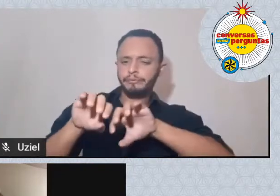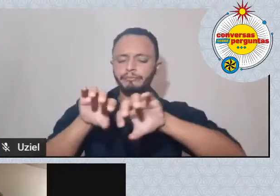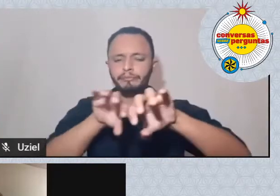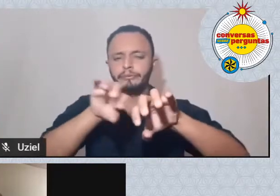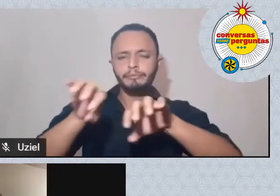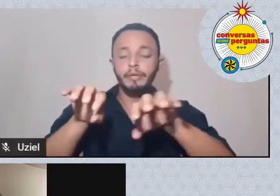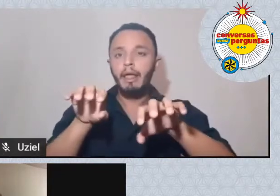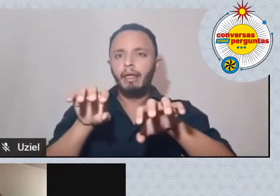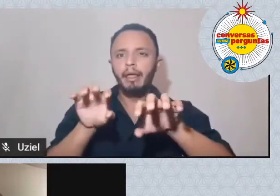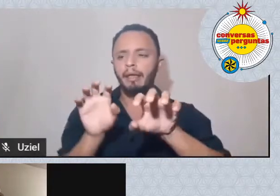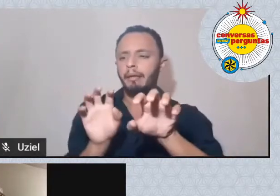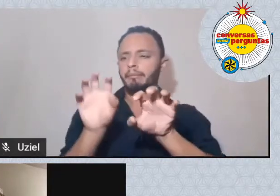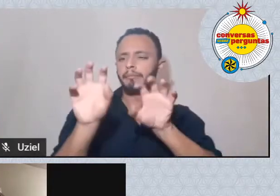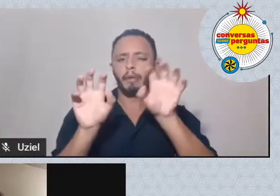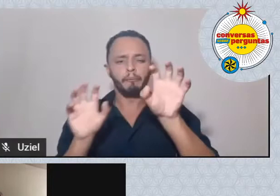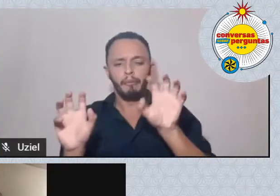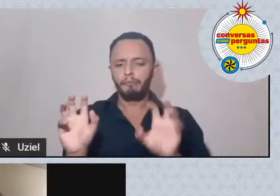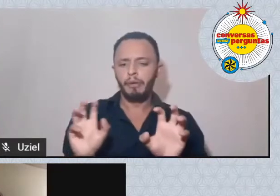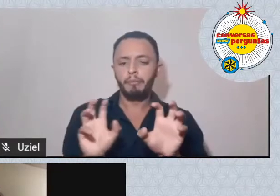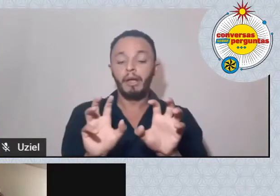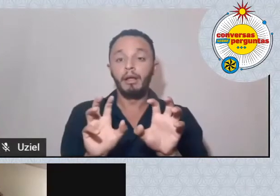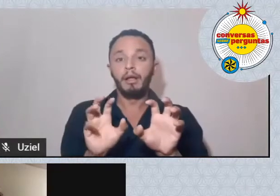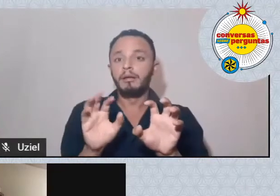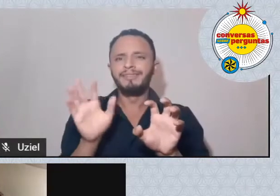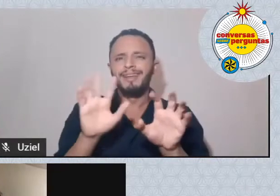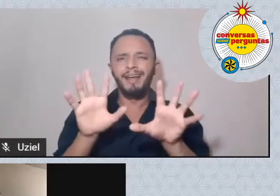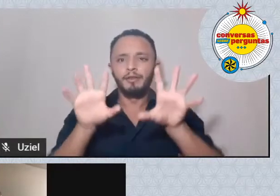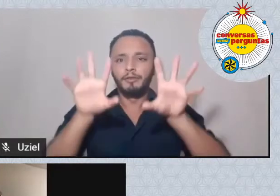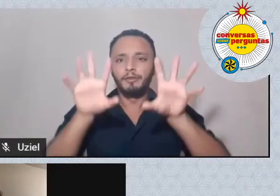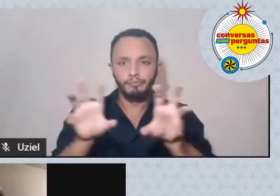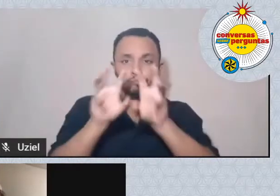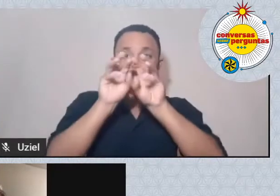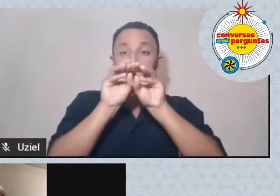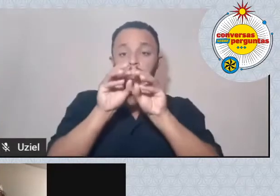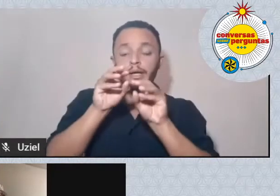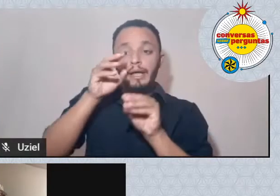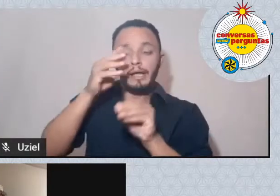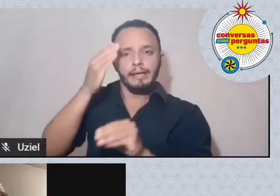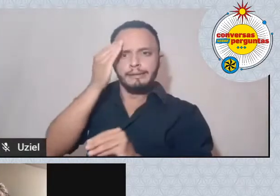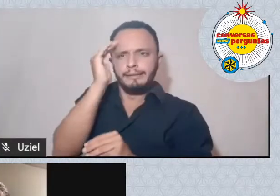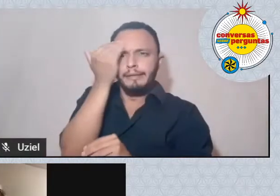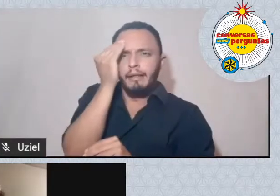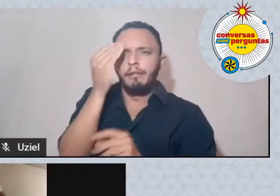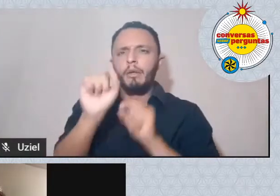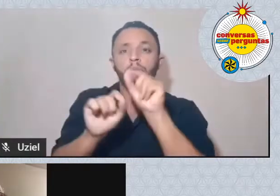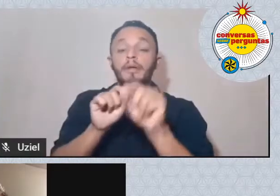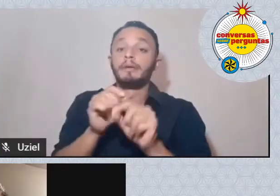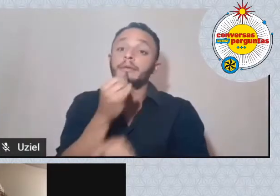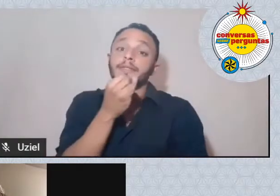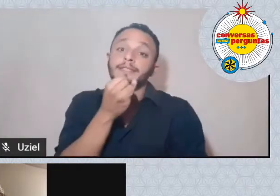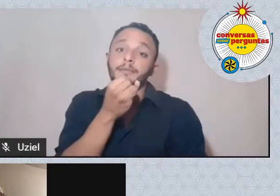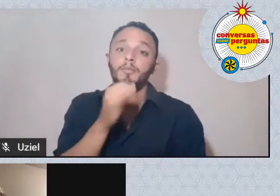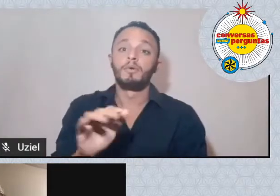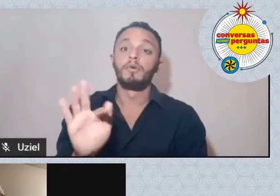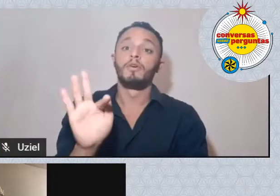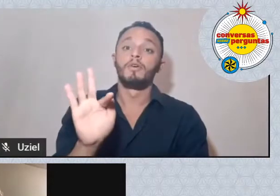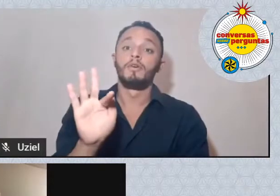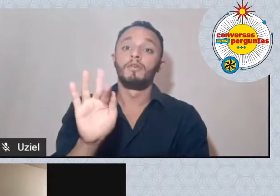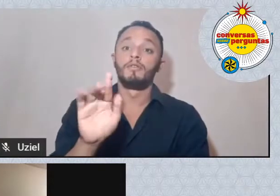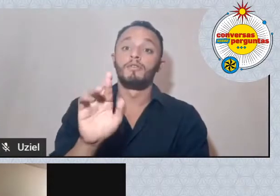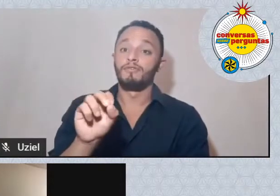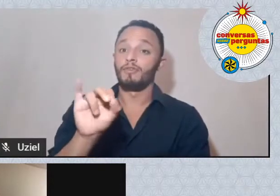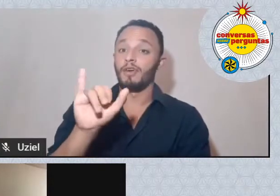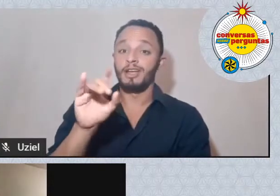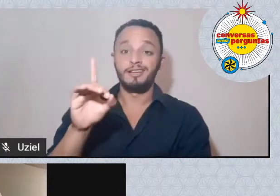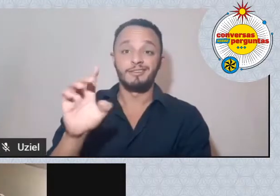com eles? Né? Vamos pensar o que eram os grandes casos clínicos do Freud. Eram romances, ele mesmo dizia. Eram